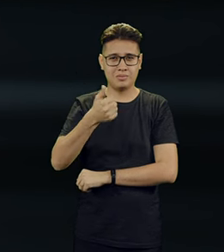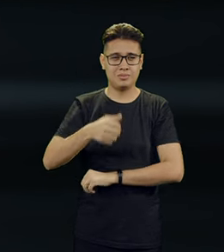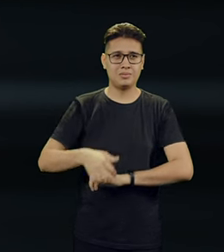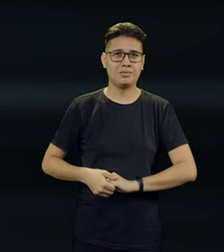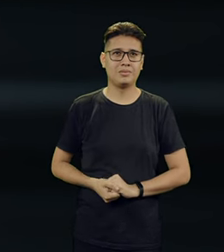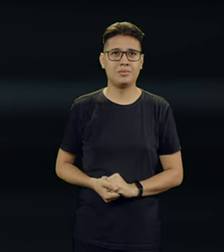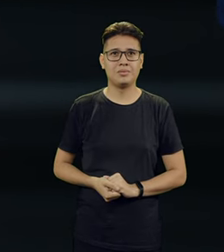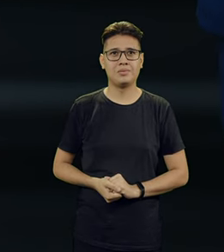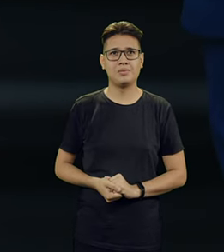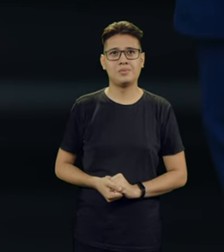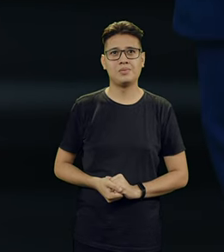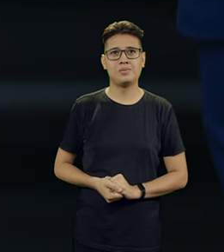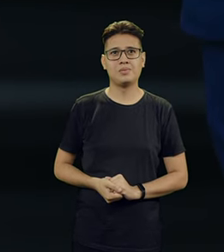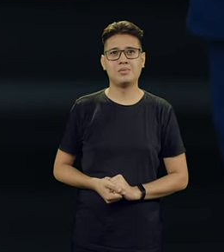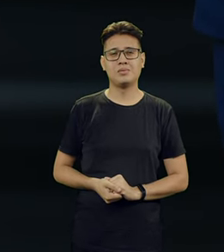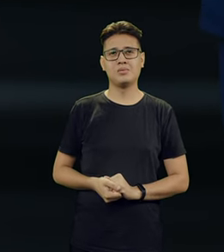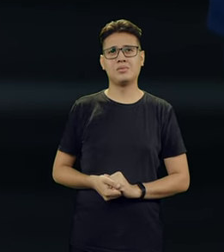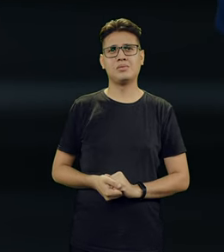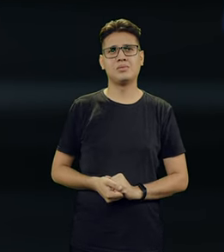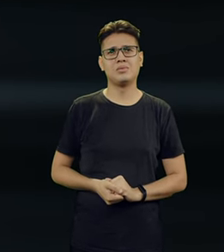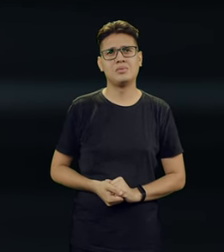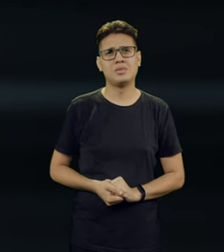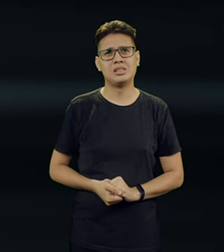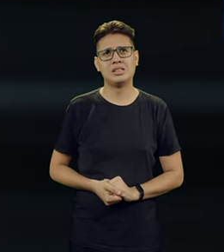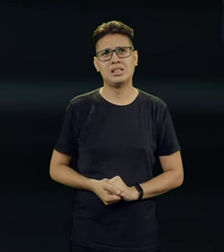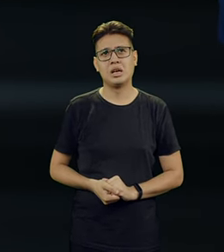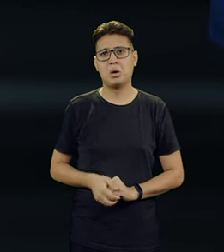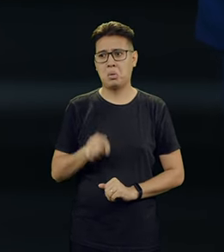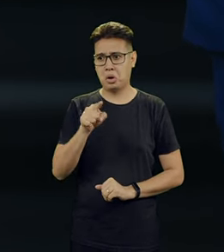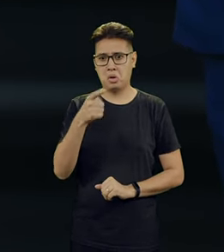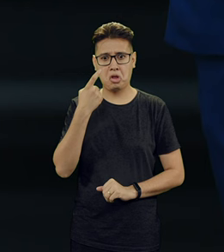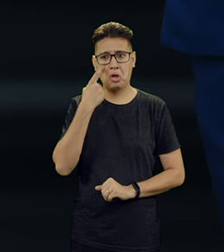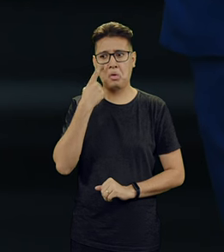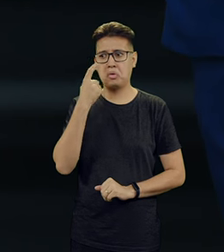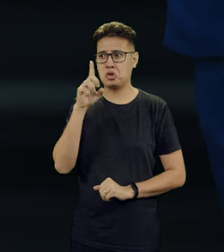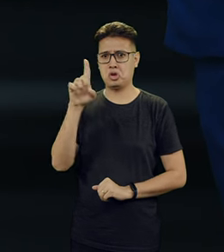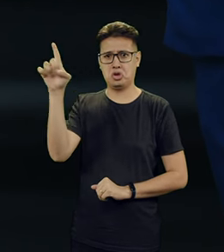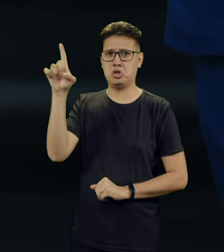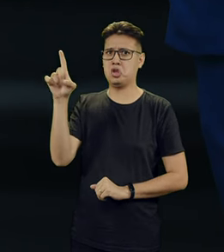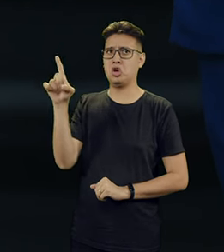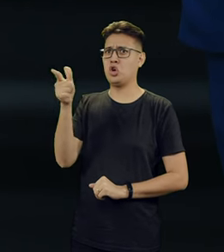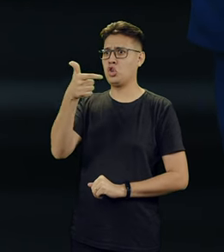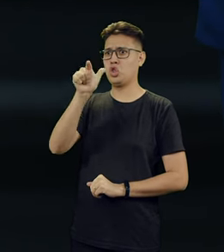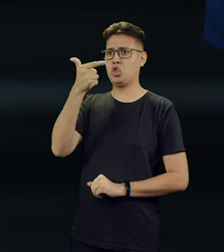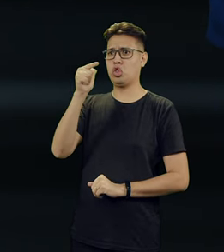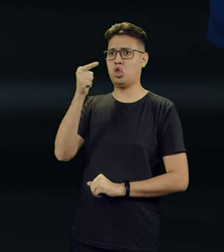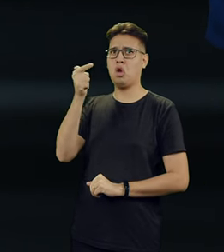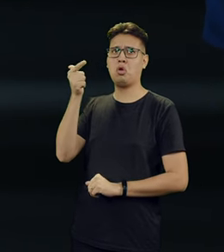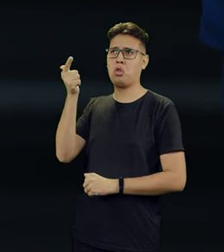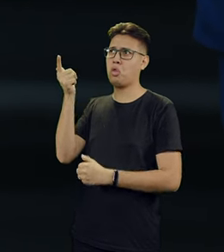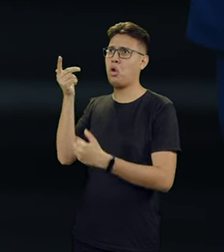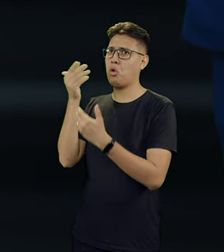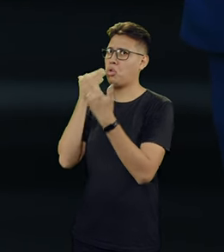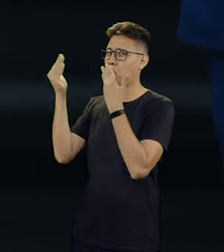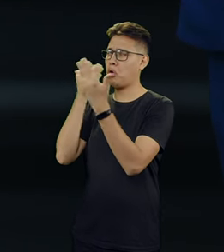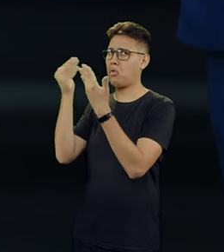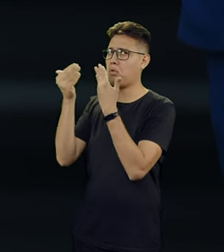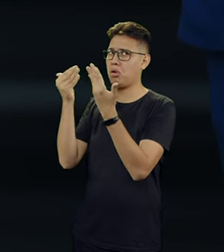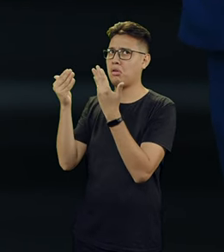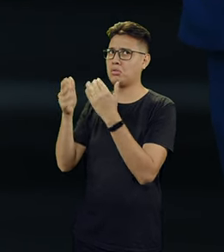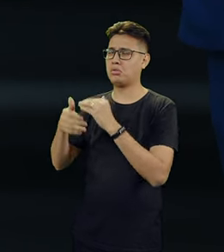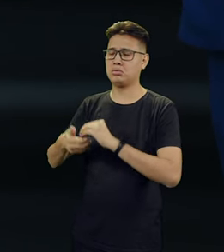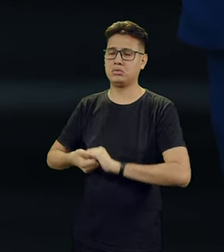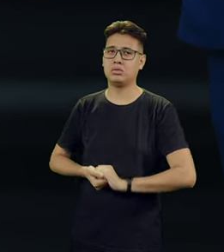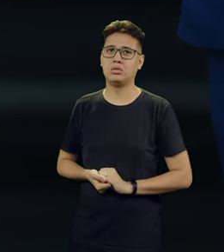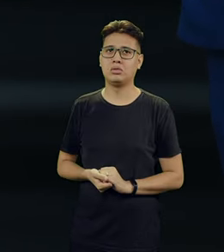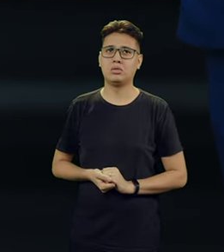Eu vou vocês verem que com Deus não tem negócio. Com Deus é com Deus. Homens